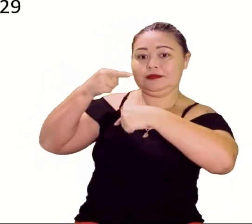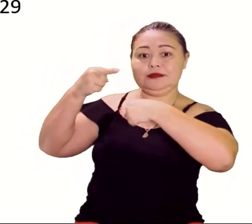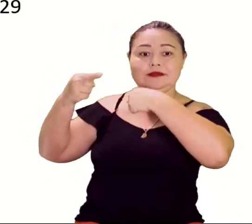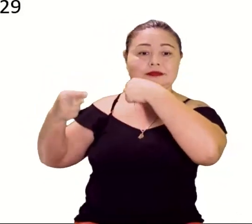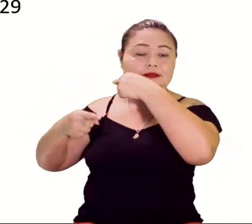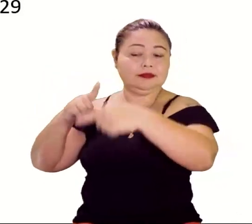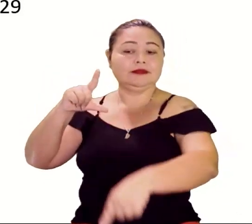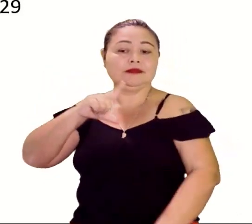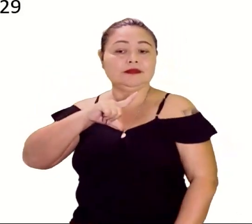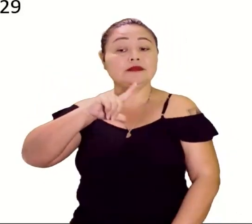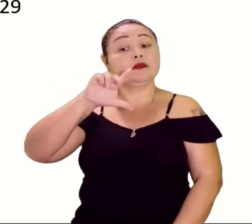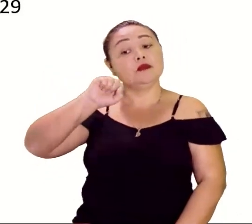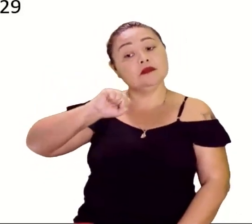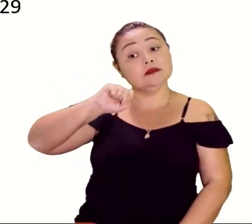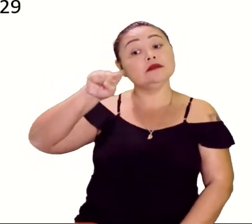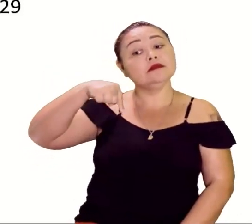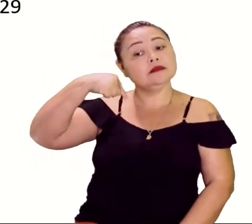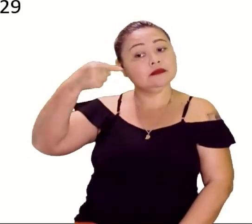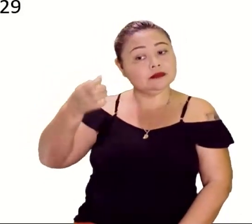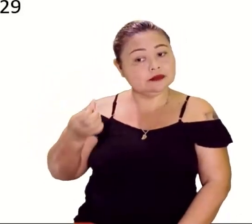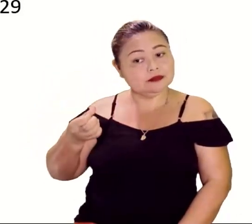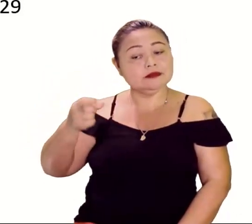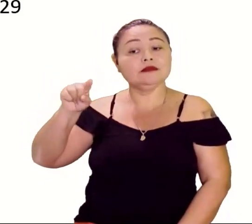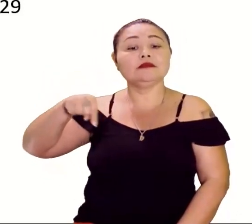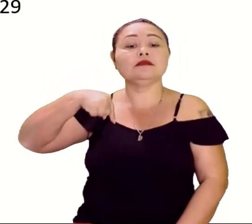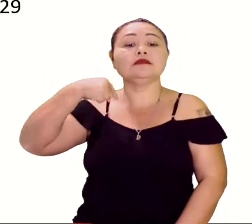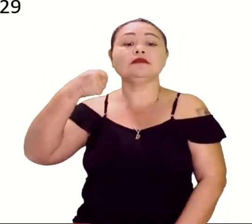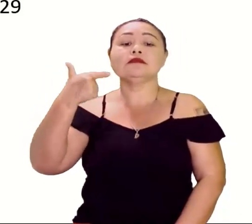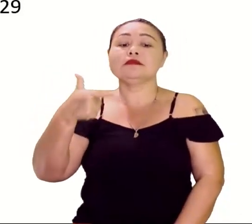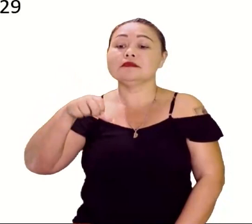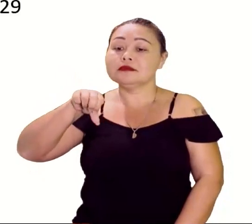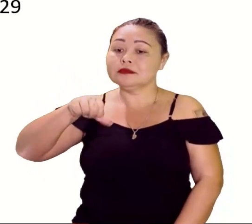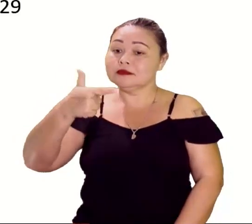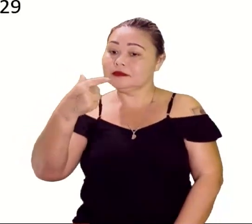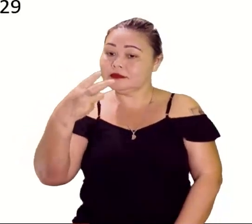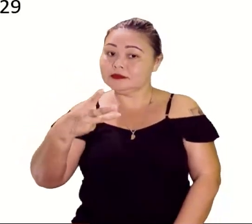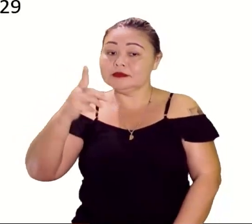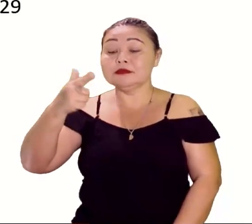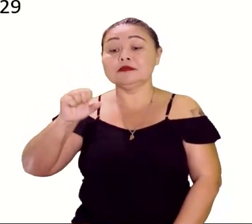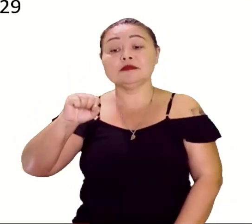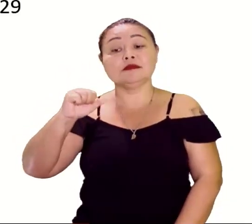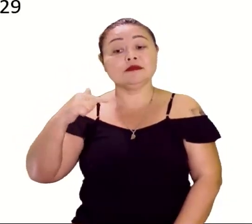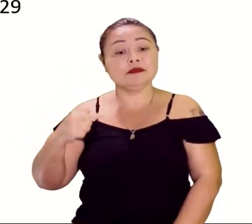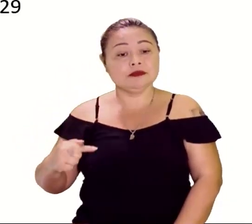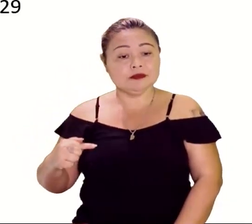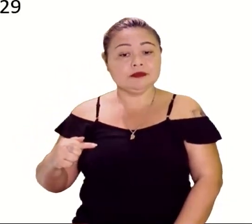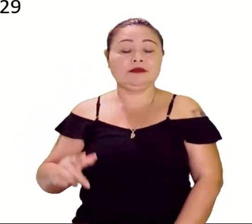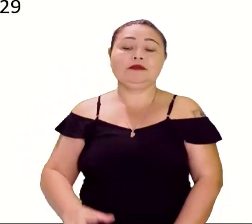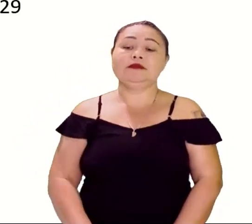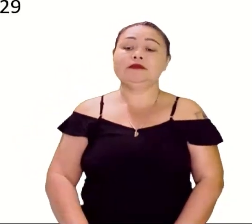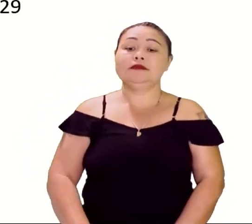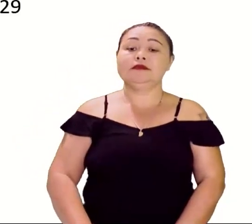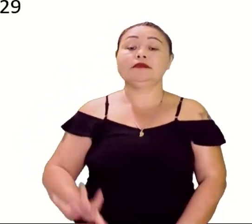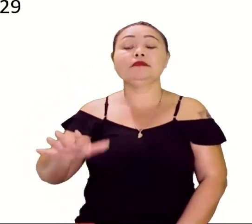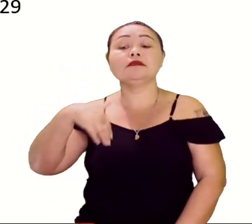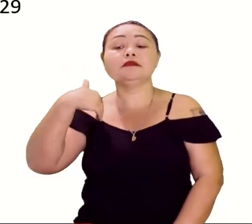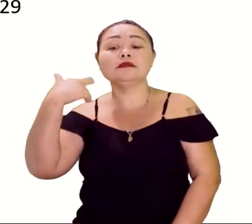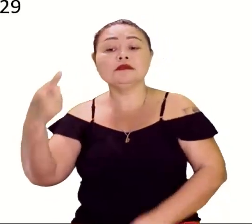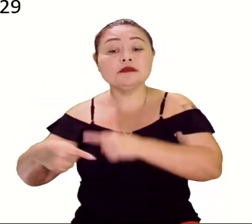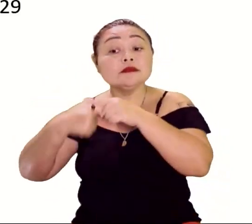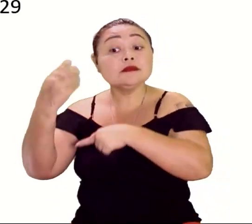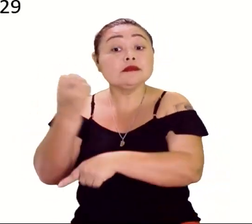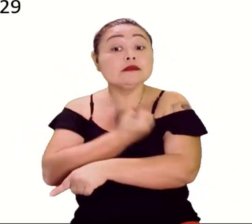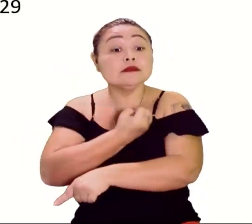sequência? Temos a sequência 8, 6, 9, 23 e 87. Qual é o